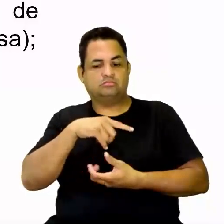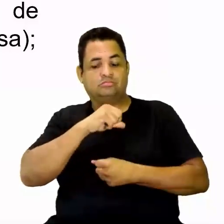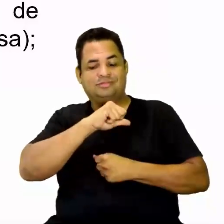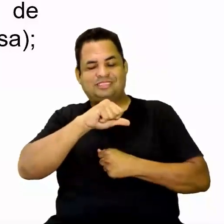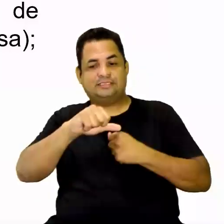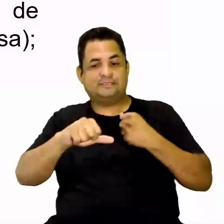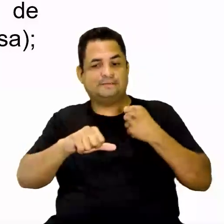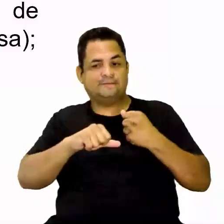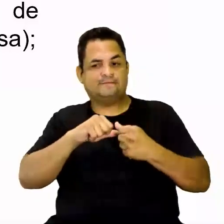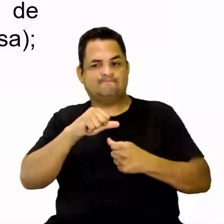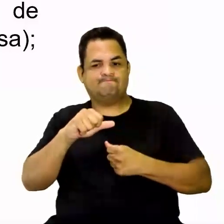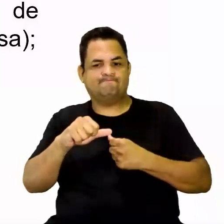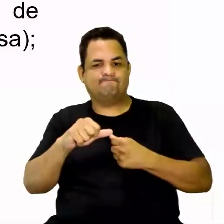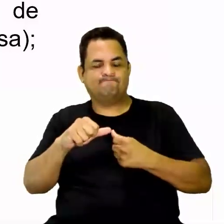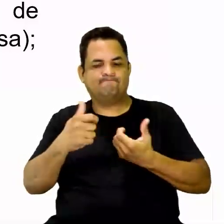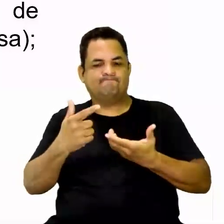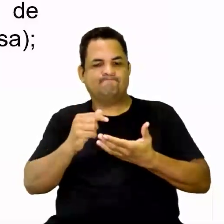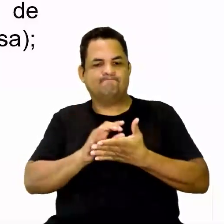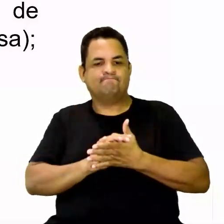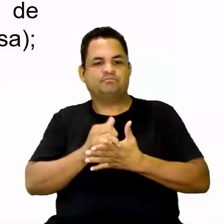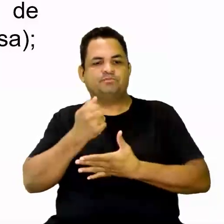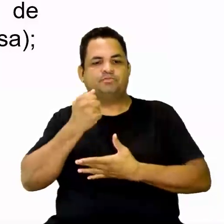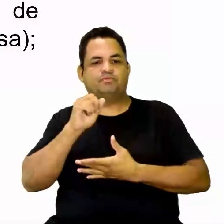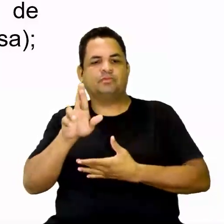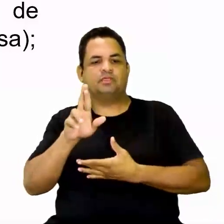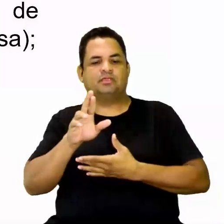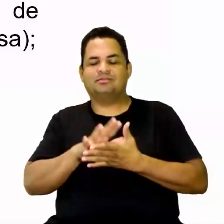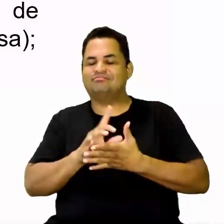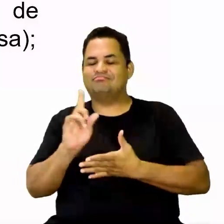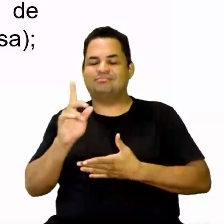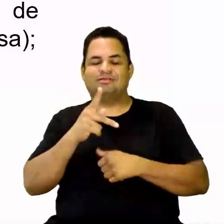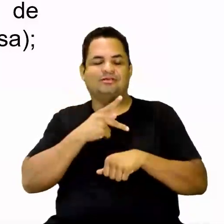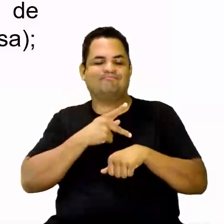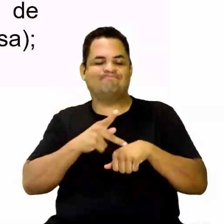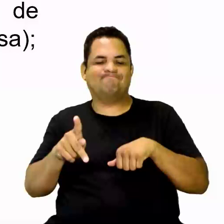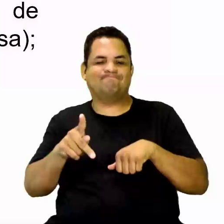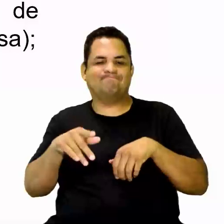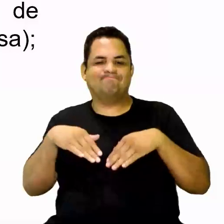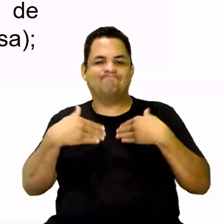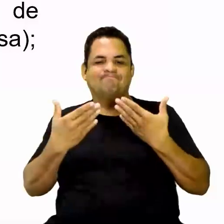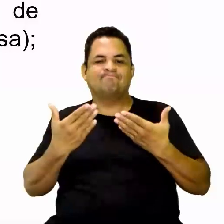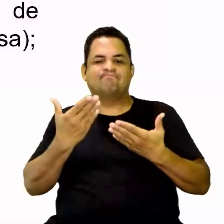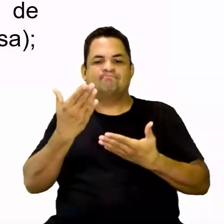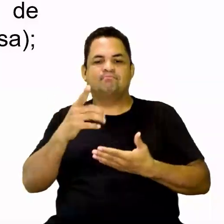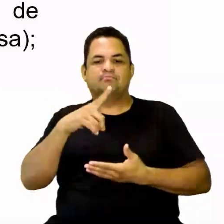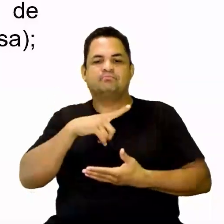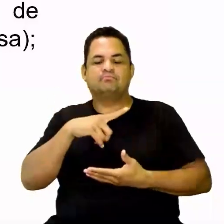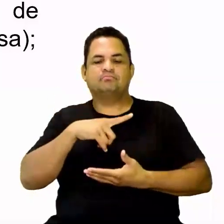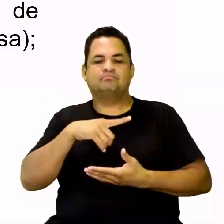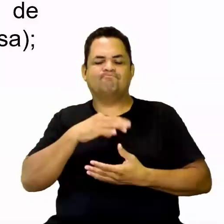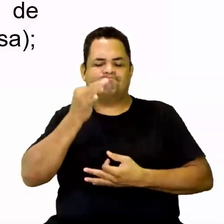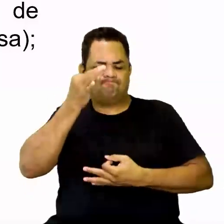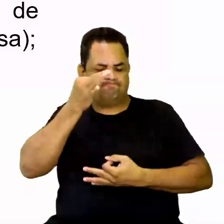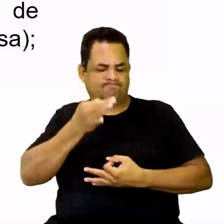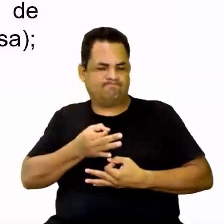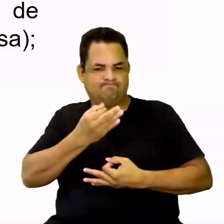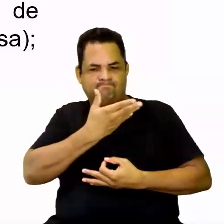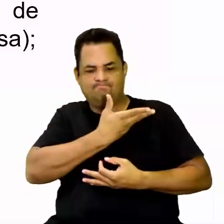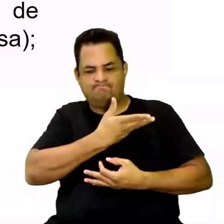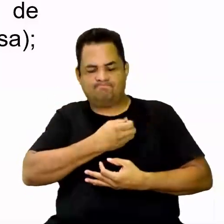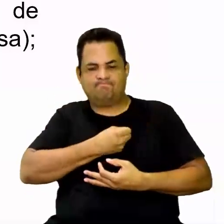alterada, é porque esse ar atmosférico ele não é puro. Ele só é puro se ter exatamente